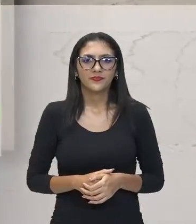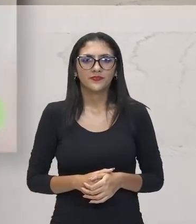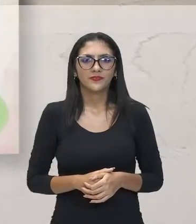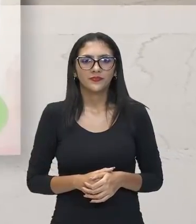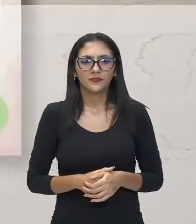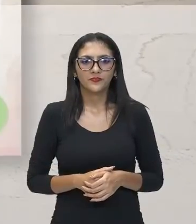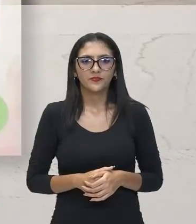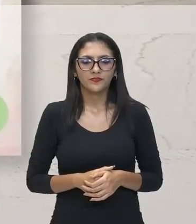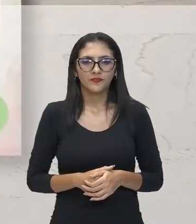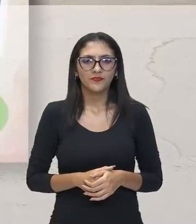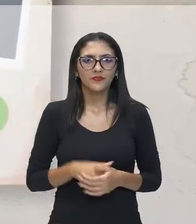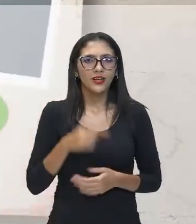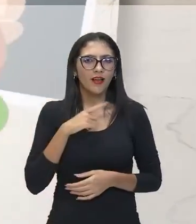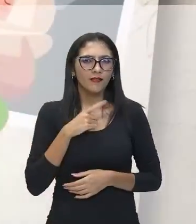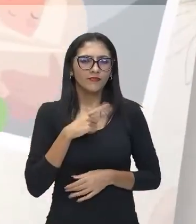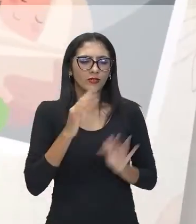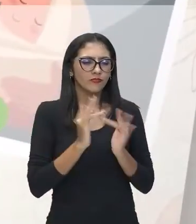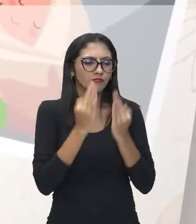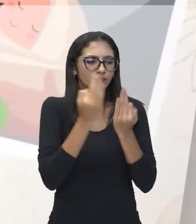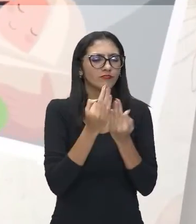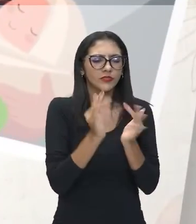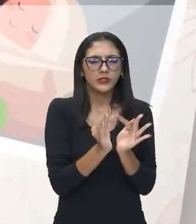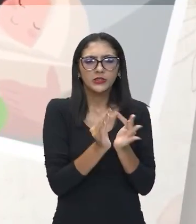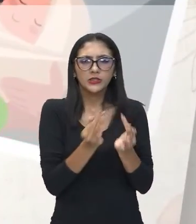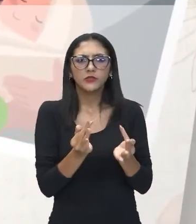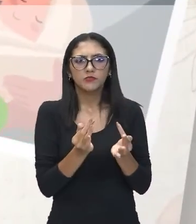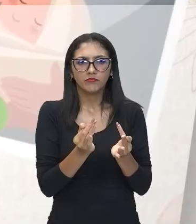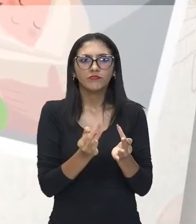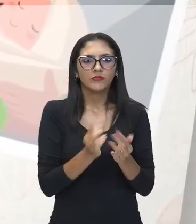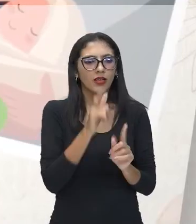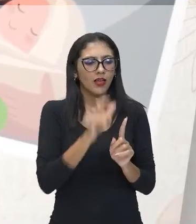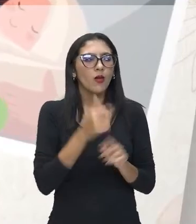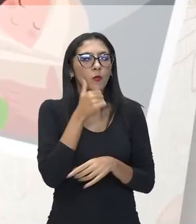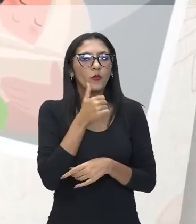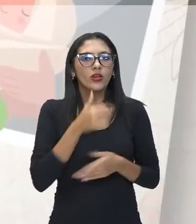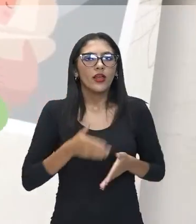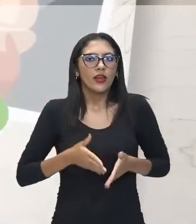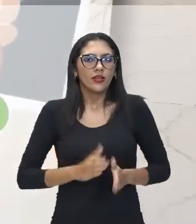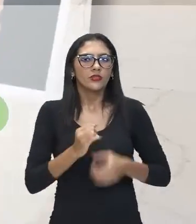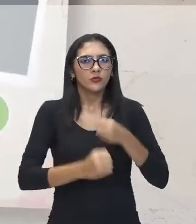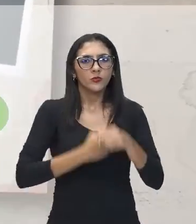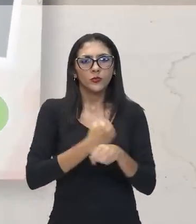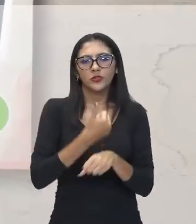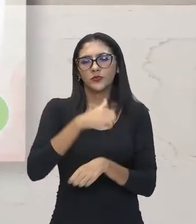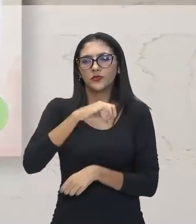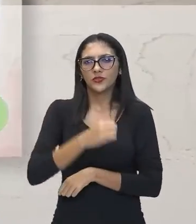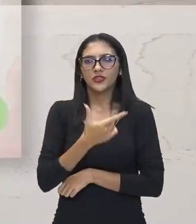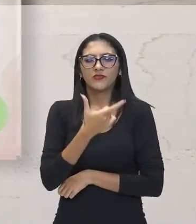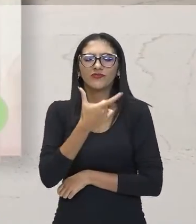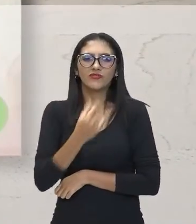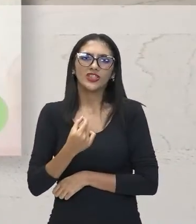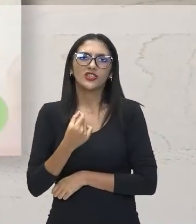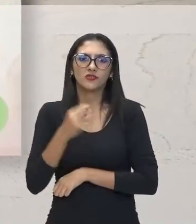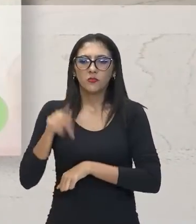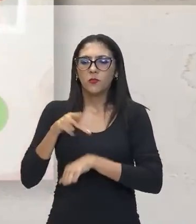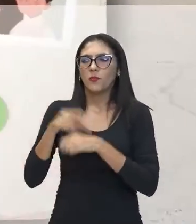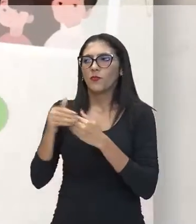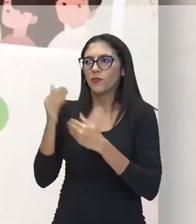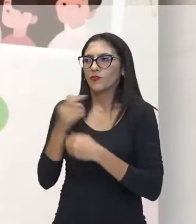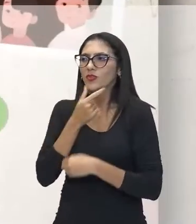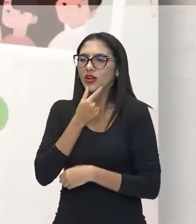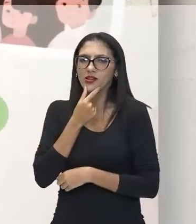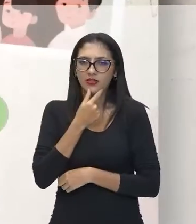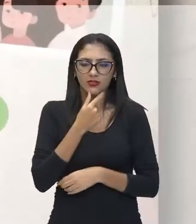Vinda de uma família humilde, Rosalind Franklin nasceu em 1920 em Londres.